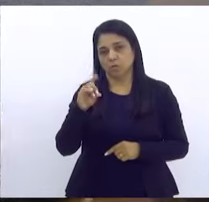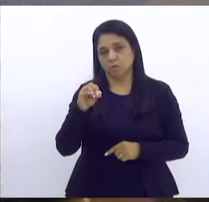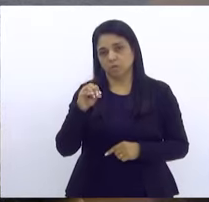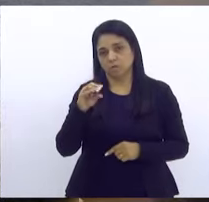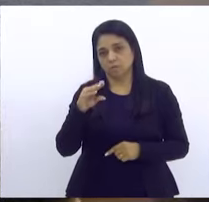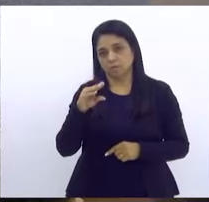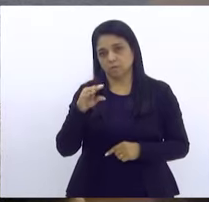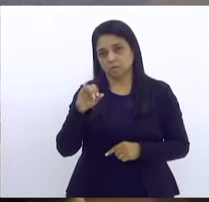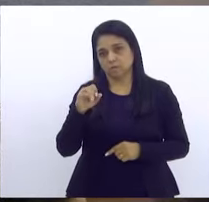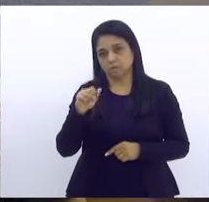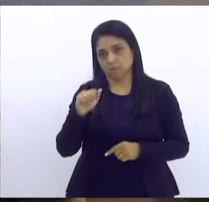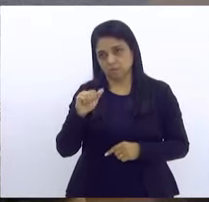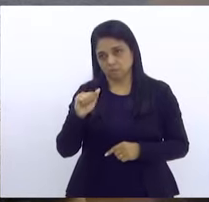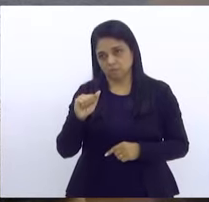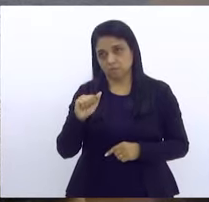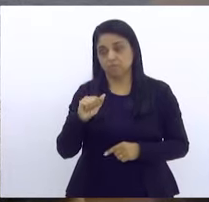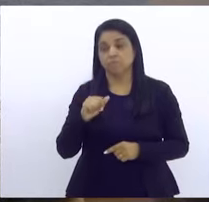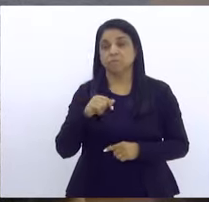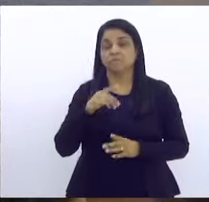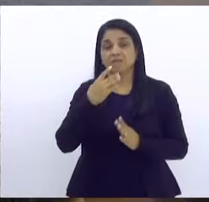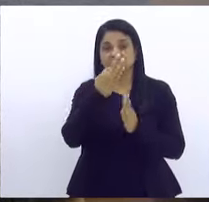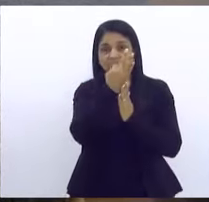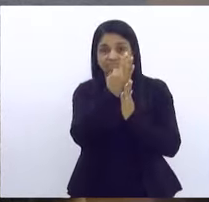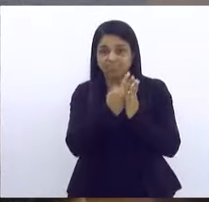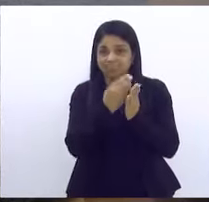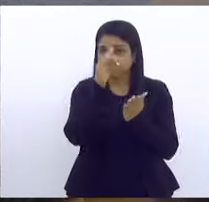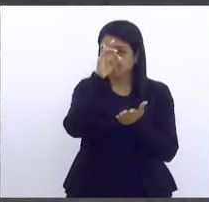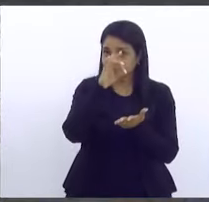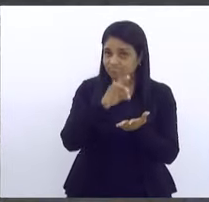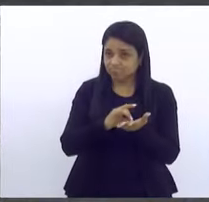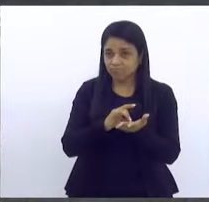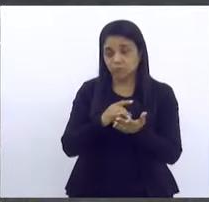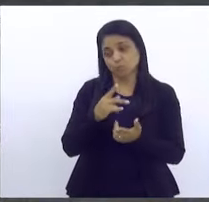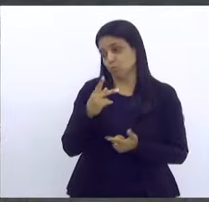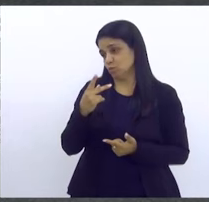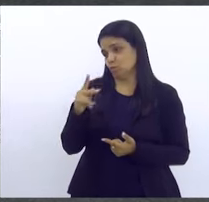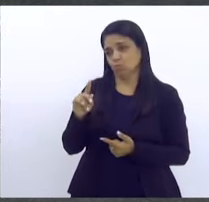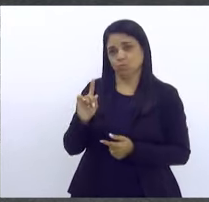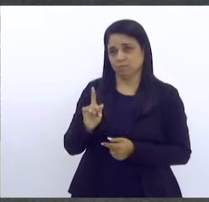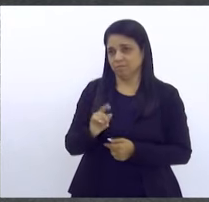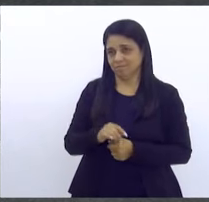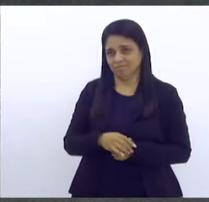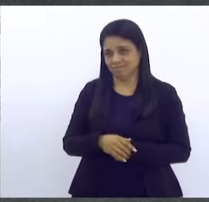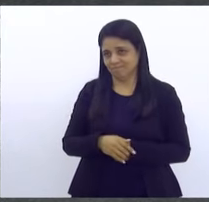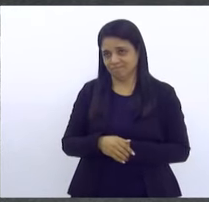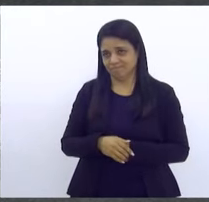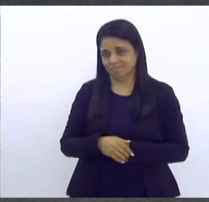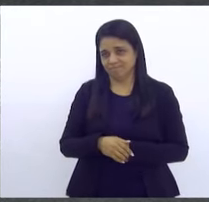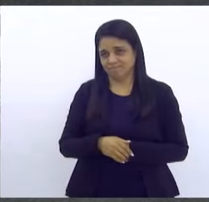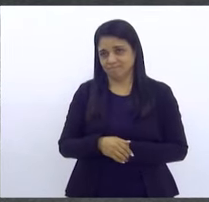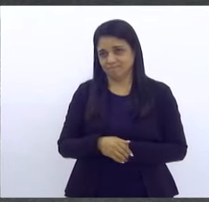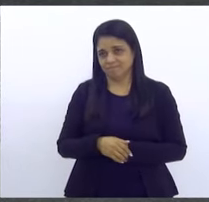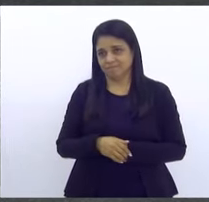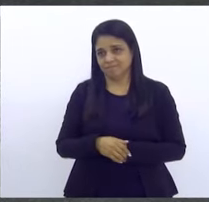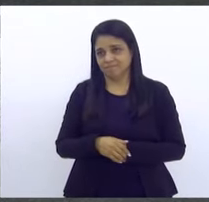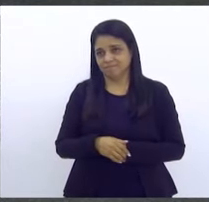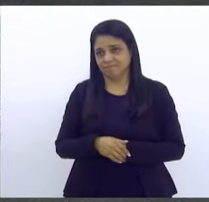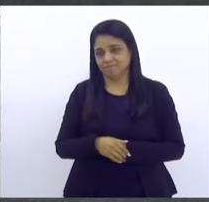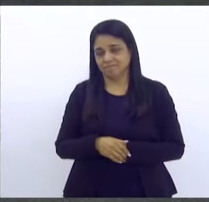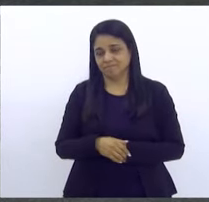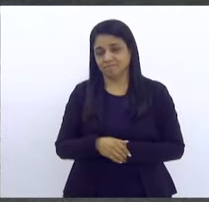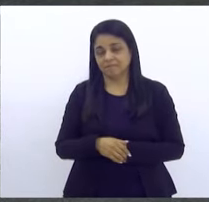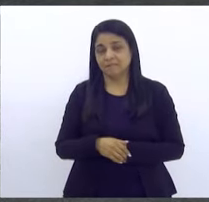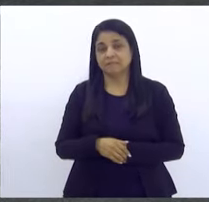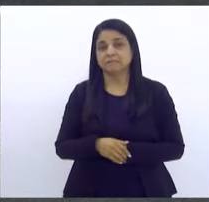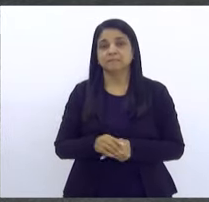a redação original, deputado, não é sua. Não é sua. E